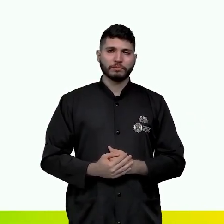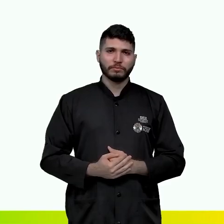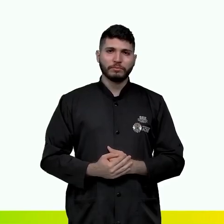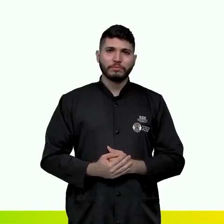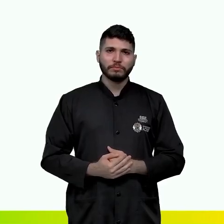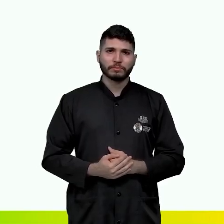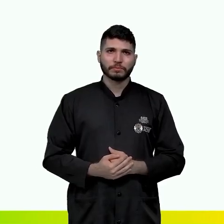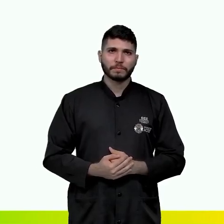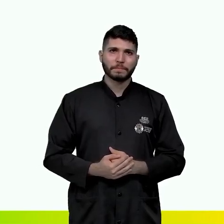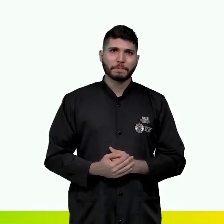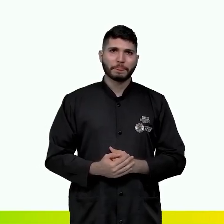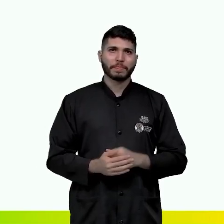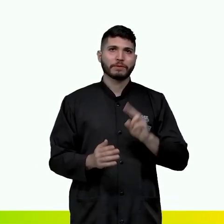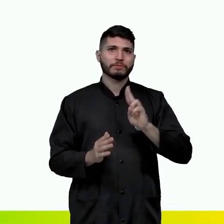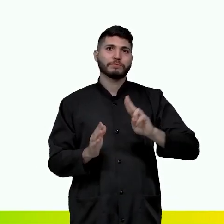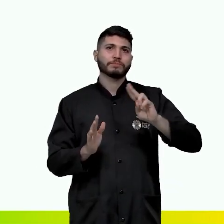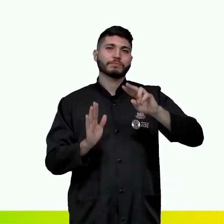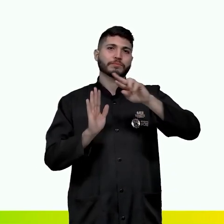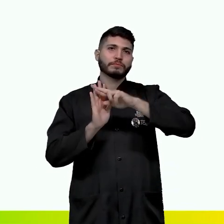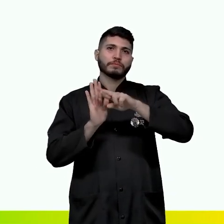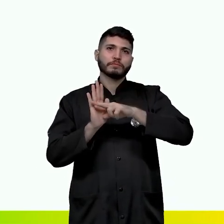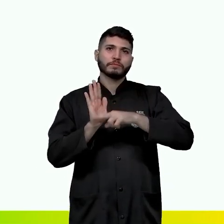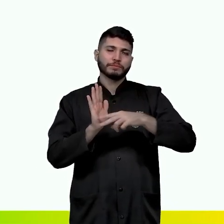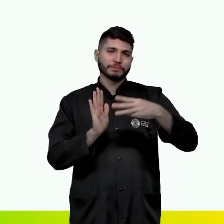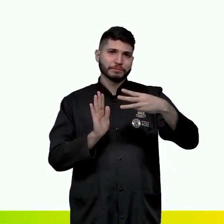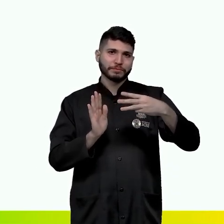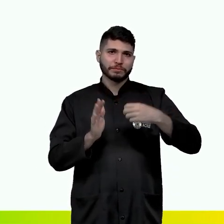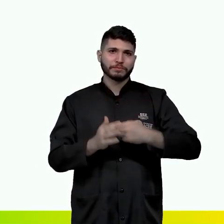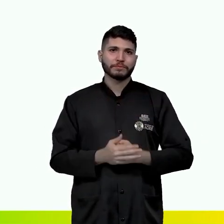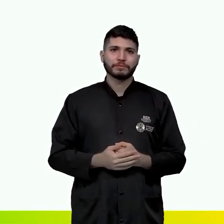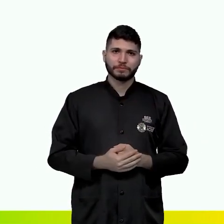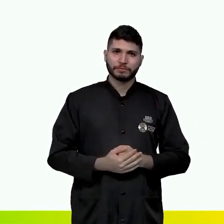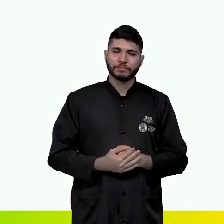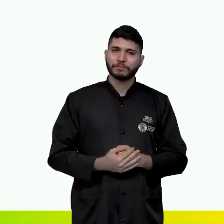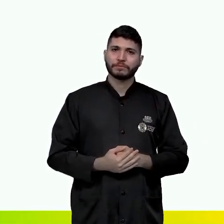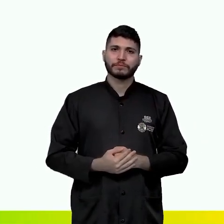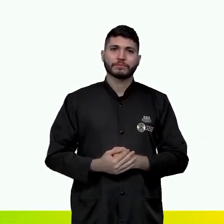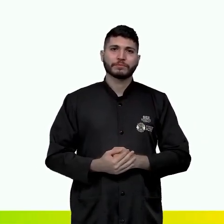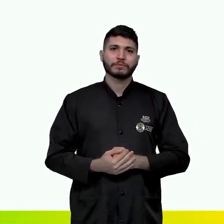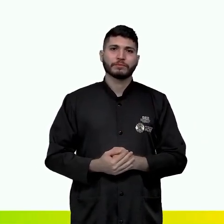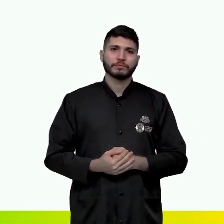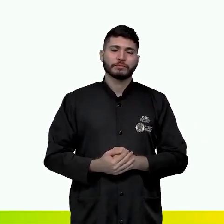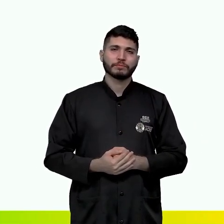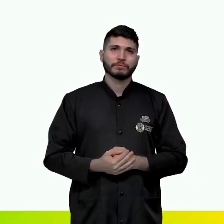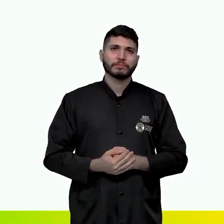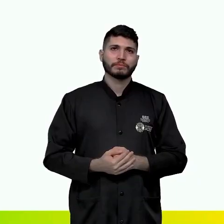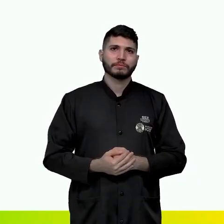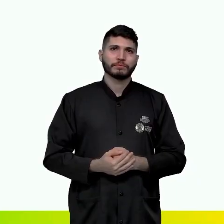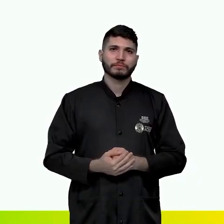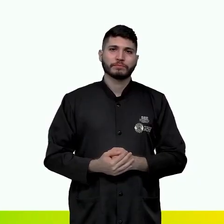uma regra de 3 aqui, e quando você fizer essa regra de 3, você vai obter o seguinte,